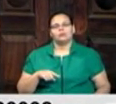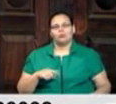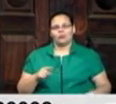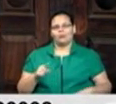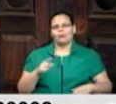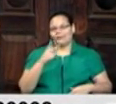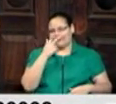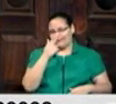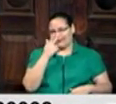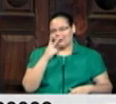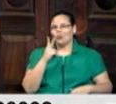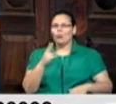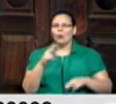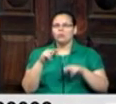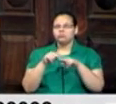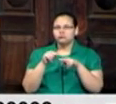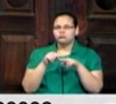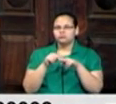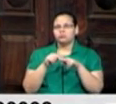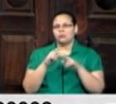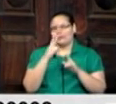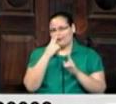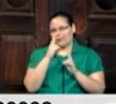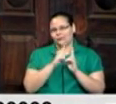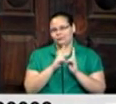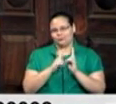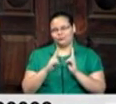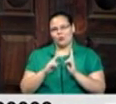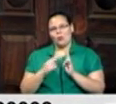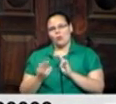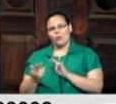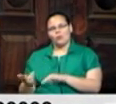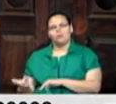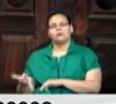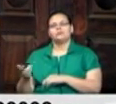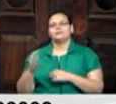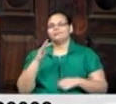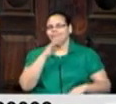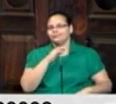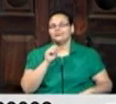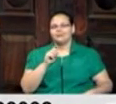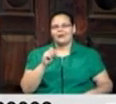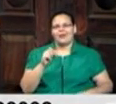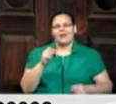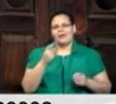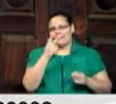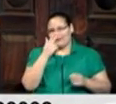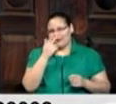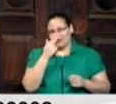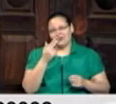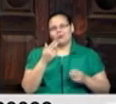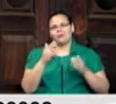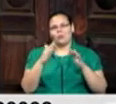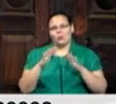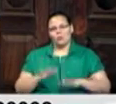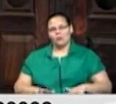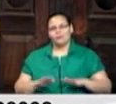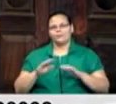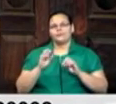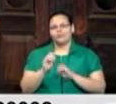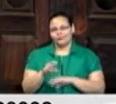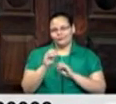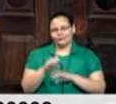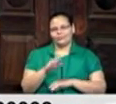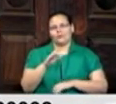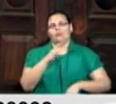num jogo de dominó, cair pedras por pedra e desestruturar totalmente a educação